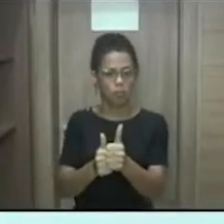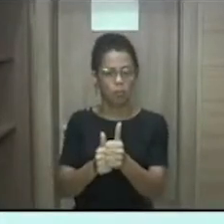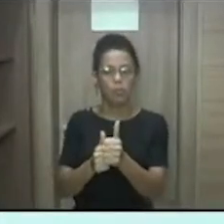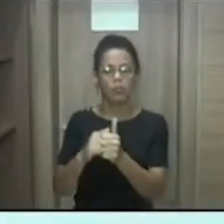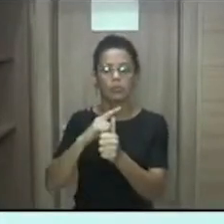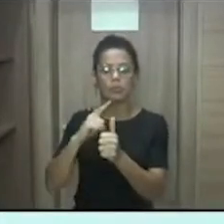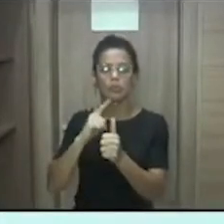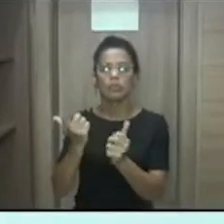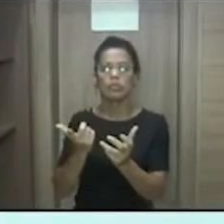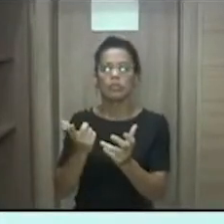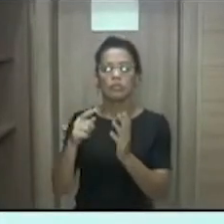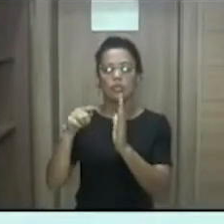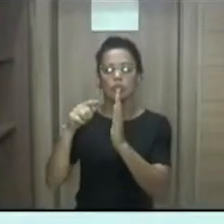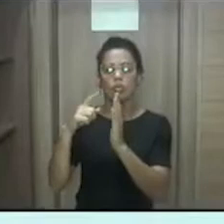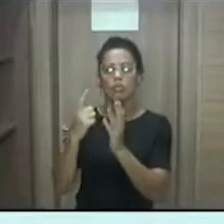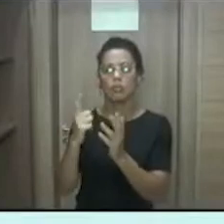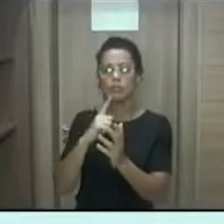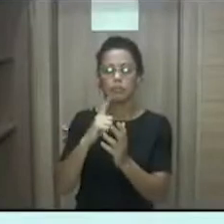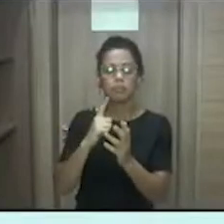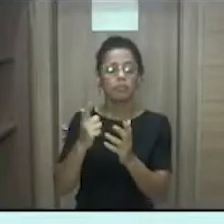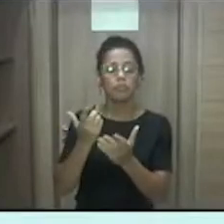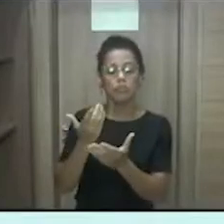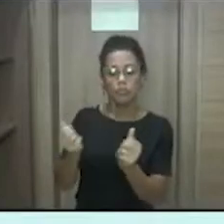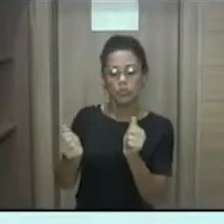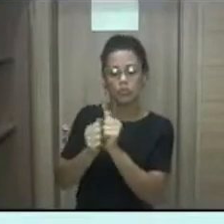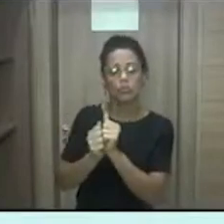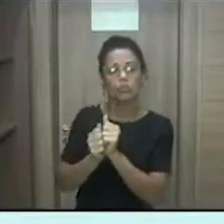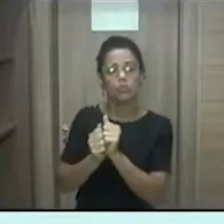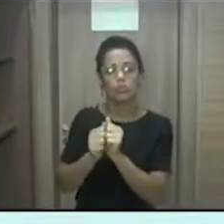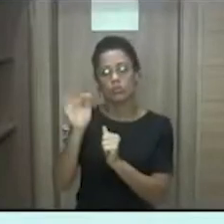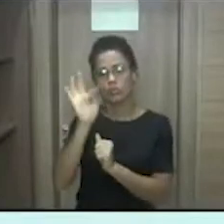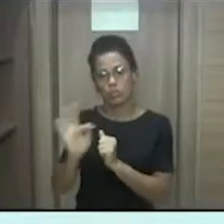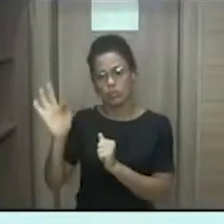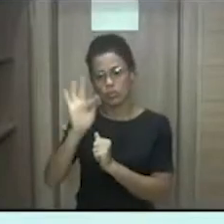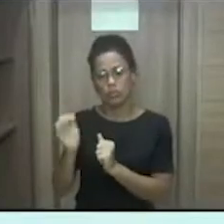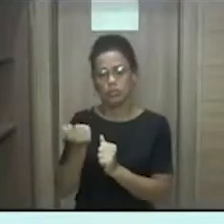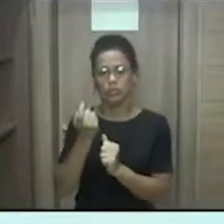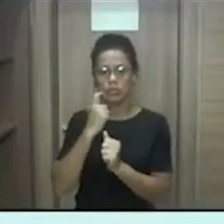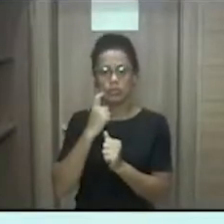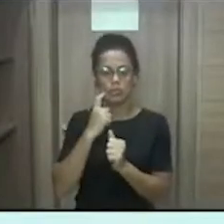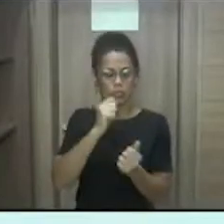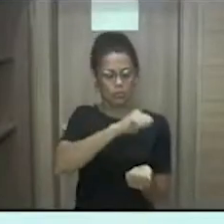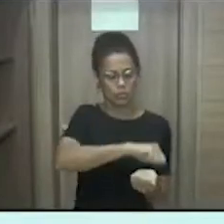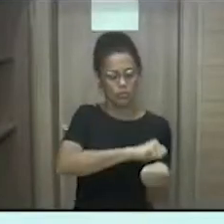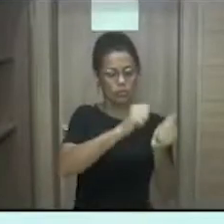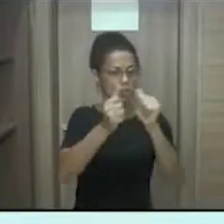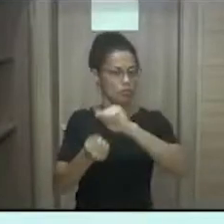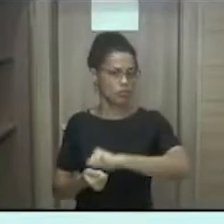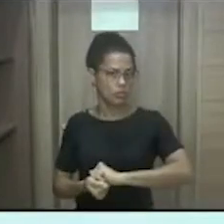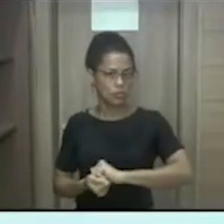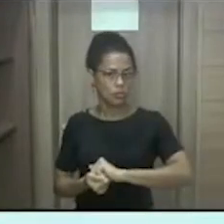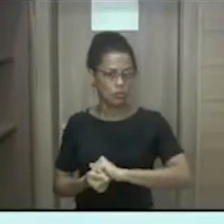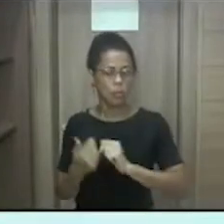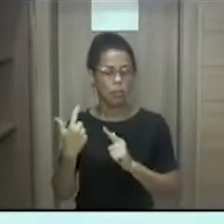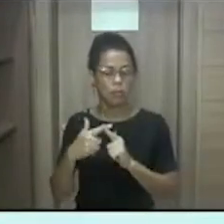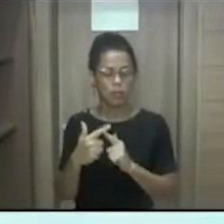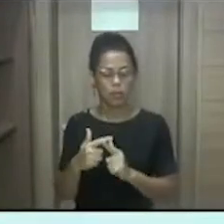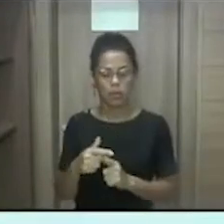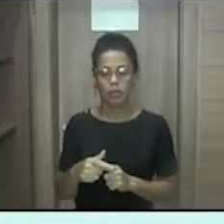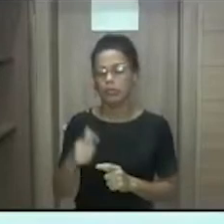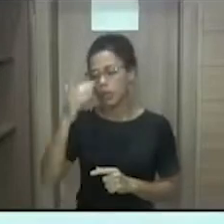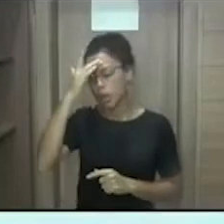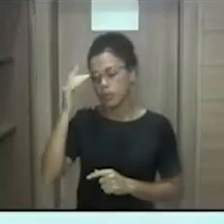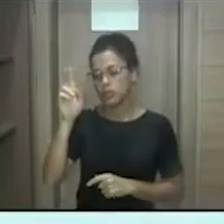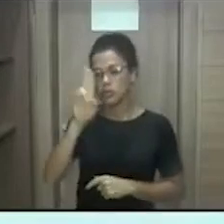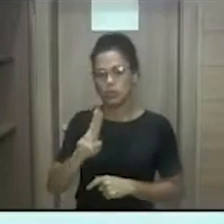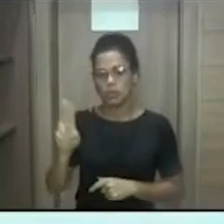em parceria com a Faculdade de Odonto, que fazia essa adaptação, porque às vezes o usuário, ele não volta para